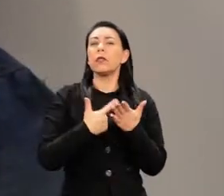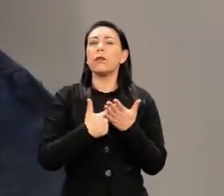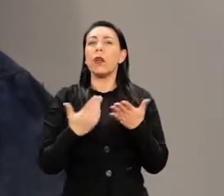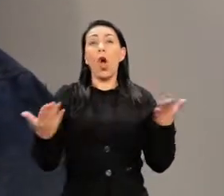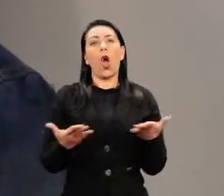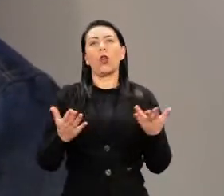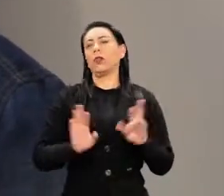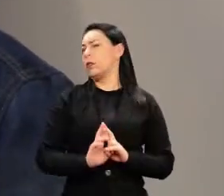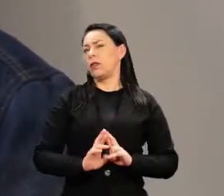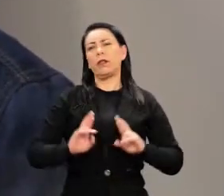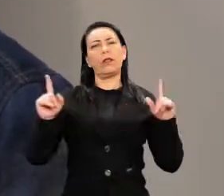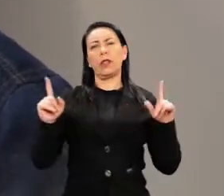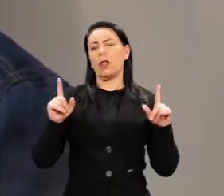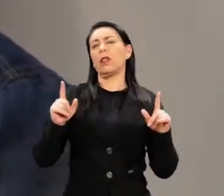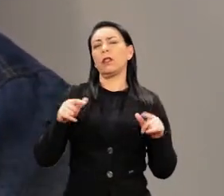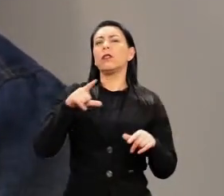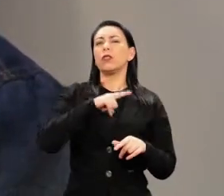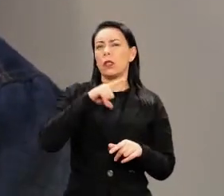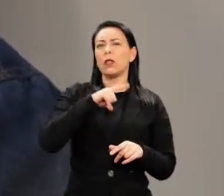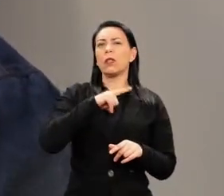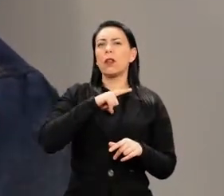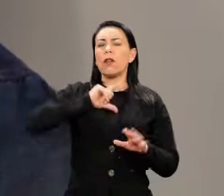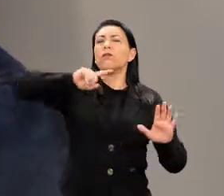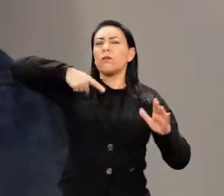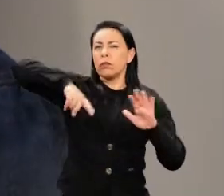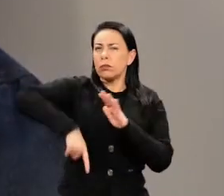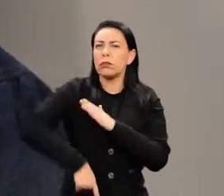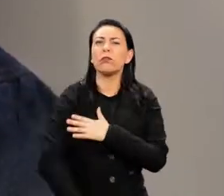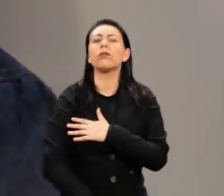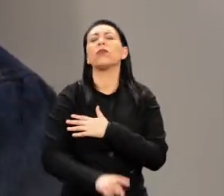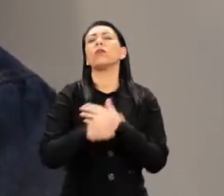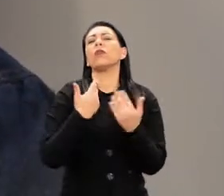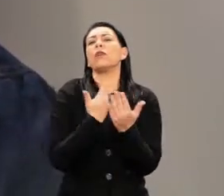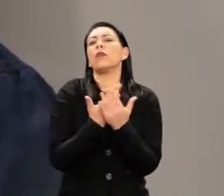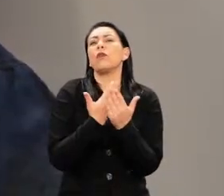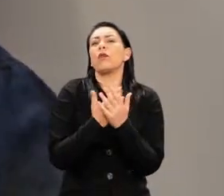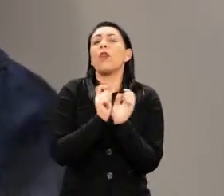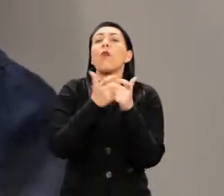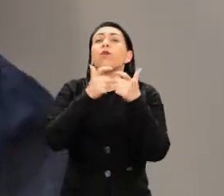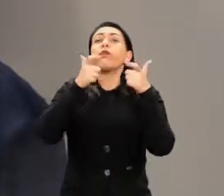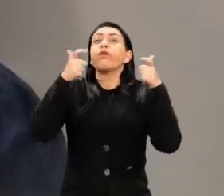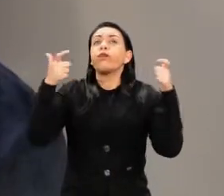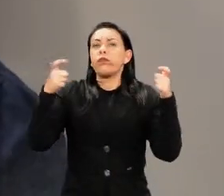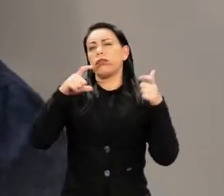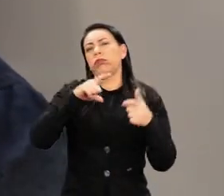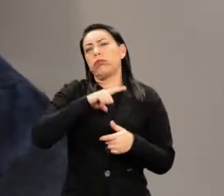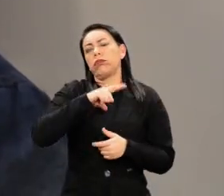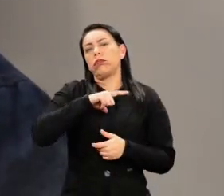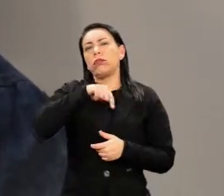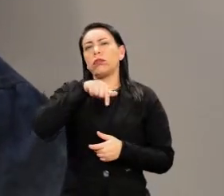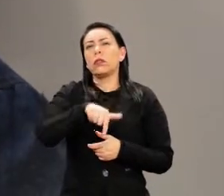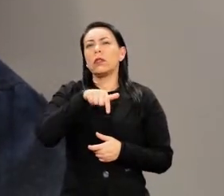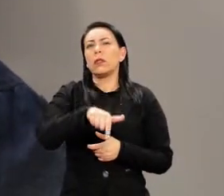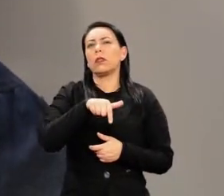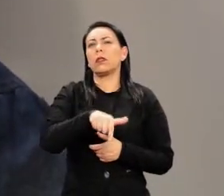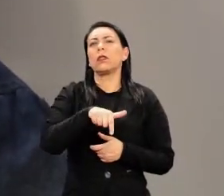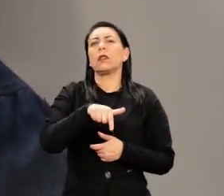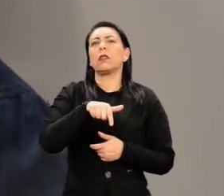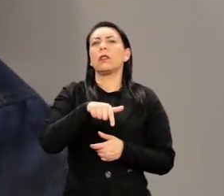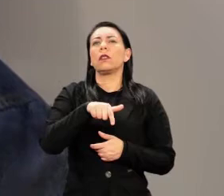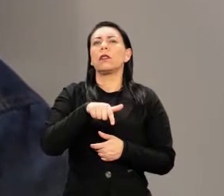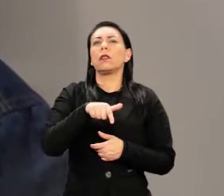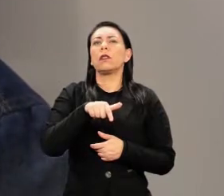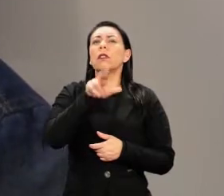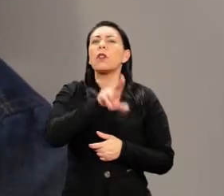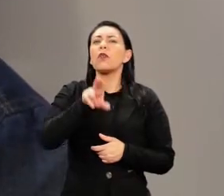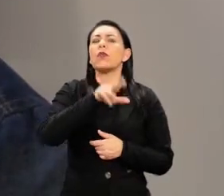essa realidade ea gente já pode aprofundar muito mais desse estudo então cresceu essa peça essa